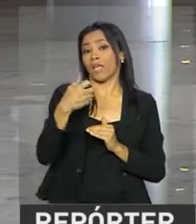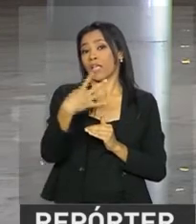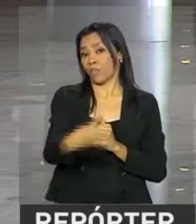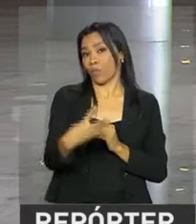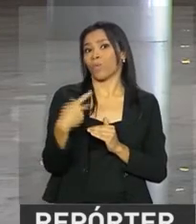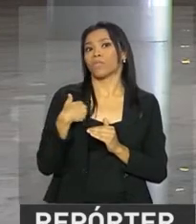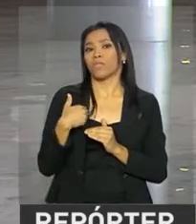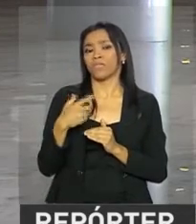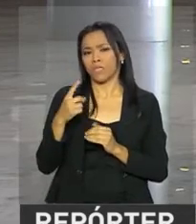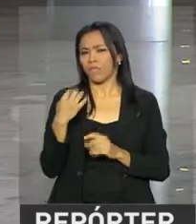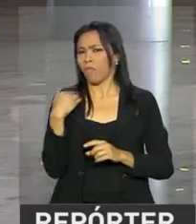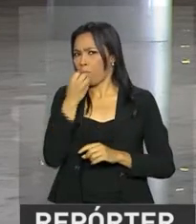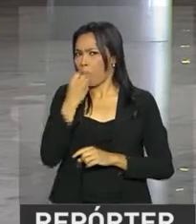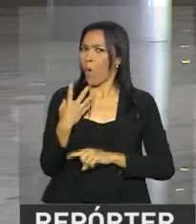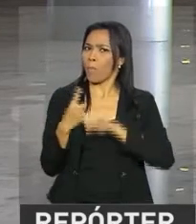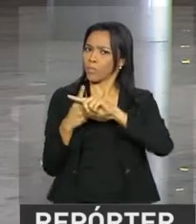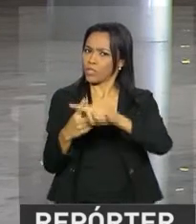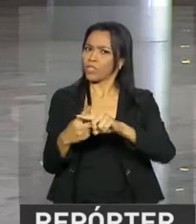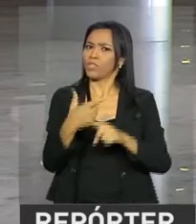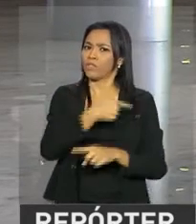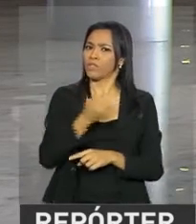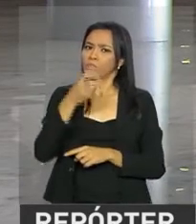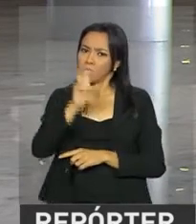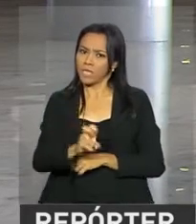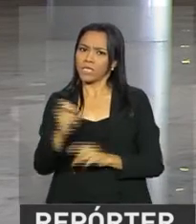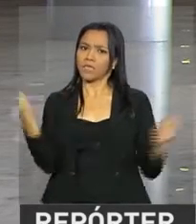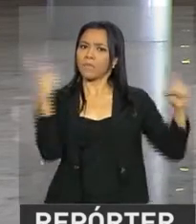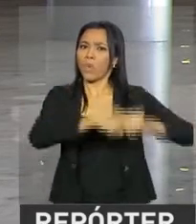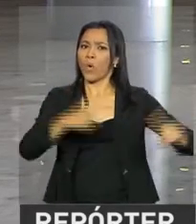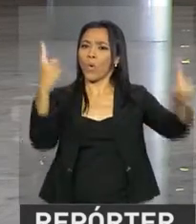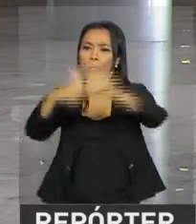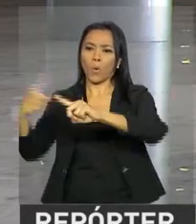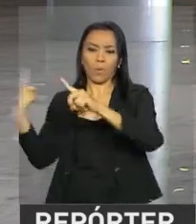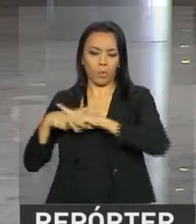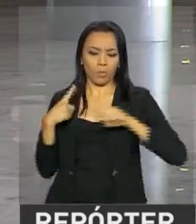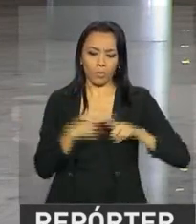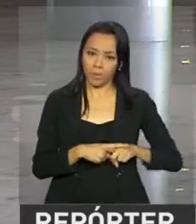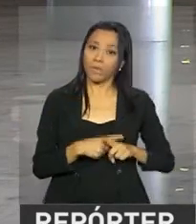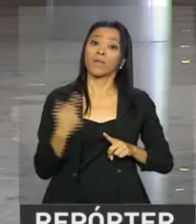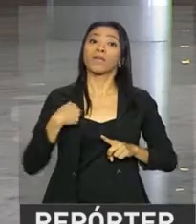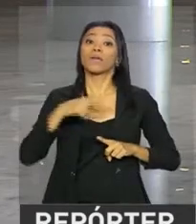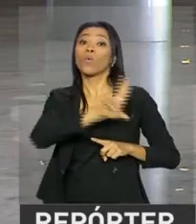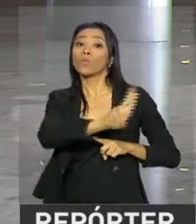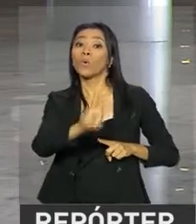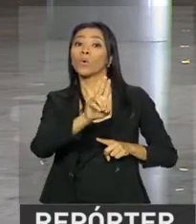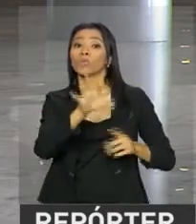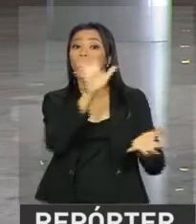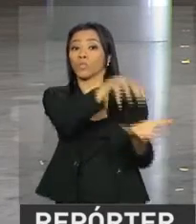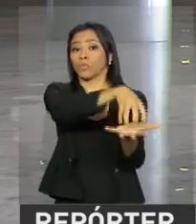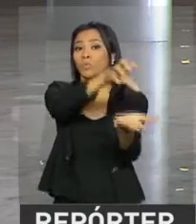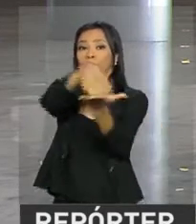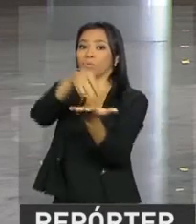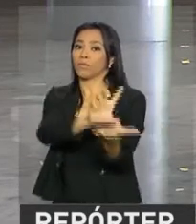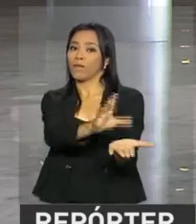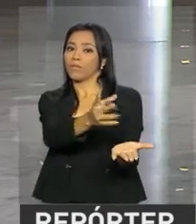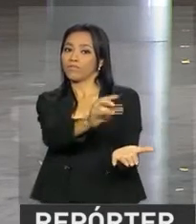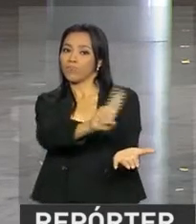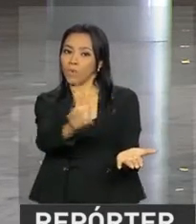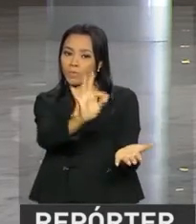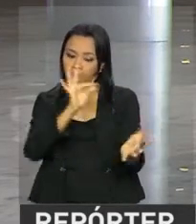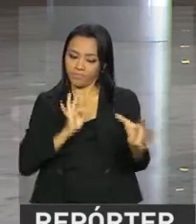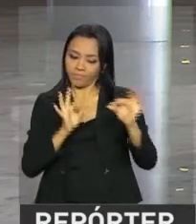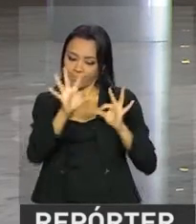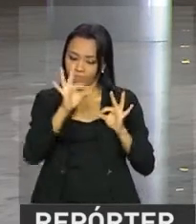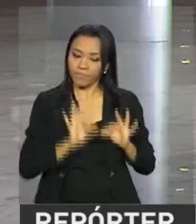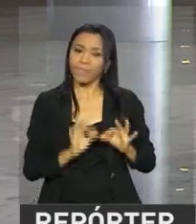resultados positivos em 2015 nos eventos indicados pela entidade de cada uma das modalidades. Esses atletas, eles são divididos em